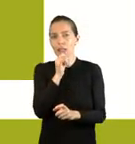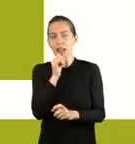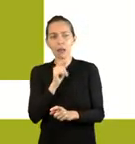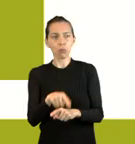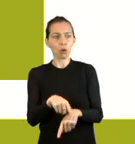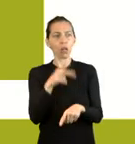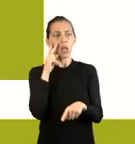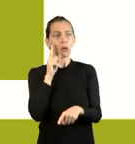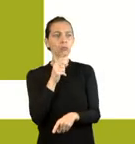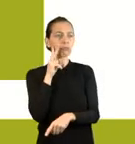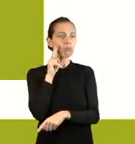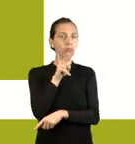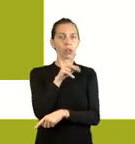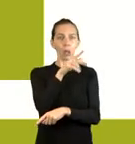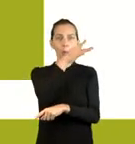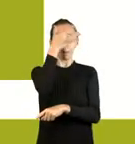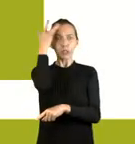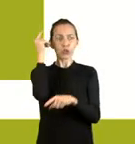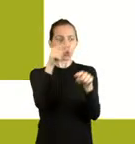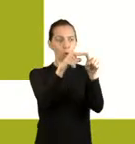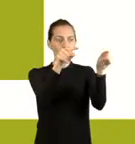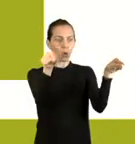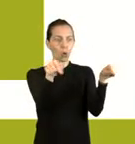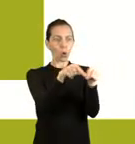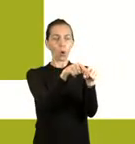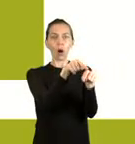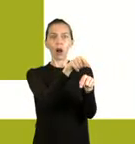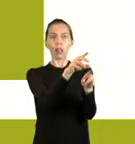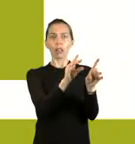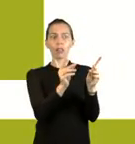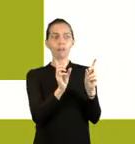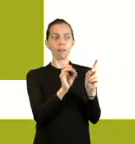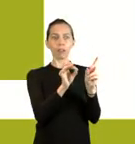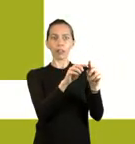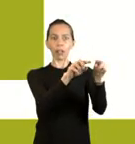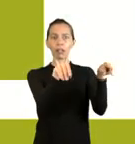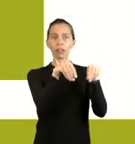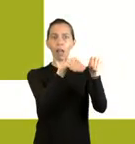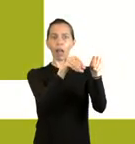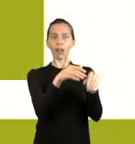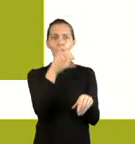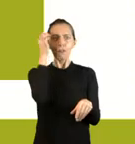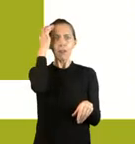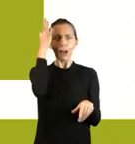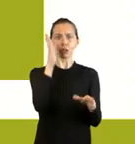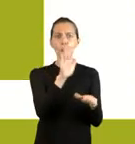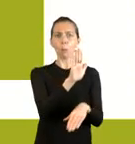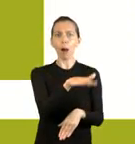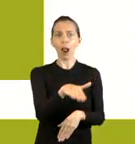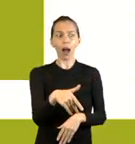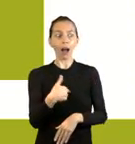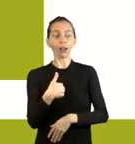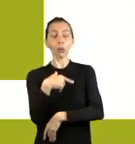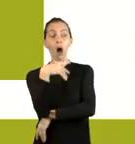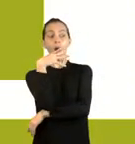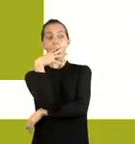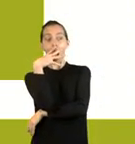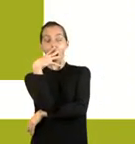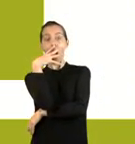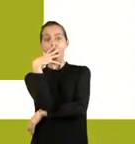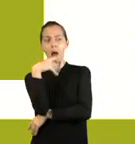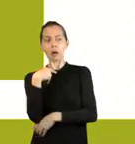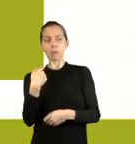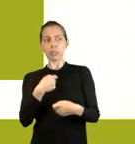barato. Você viu um negócio muito bom. Você viu algo que precisa de dinheiro